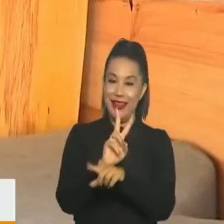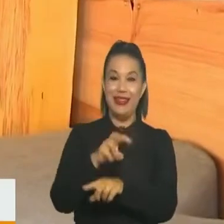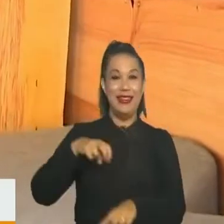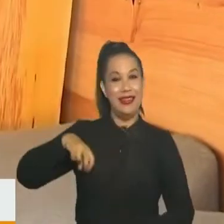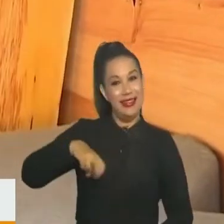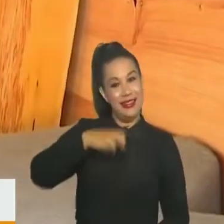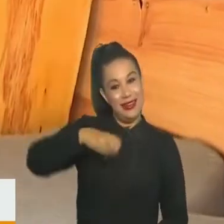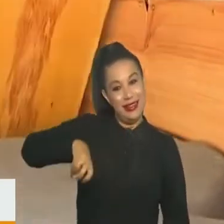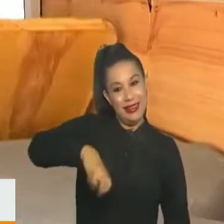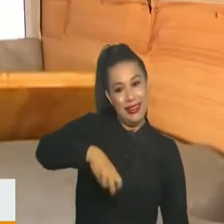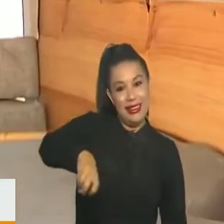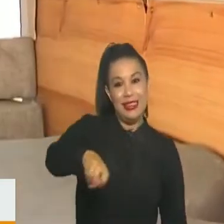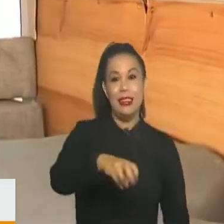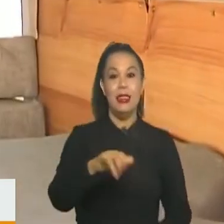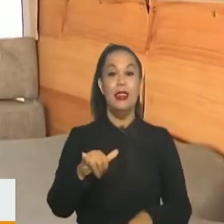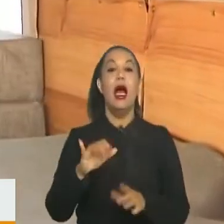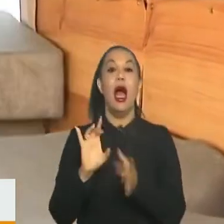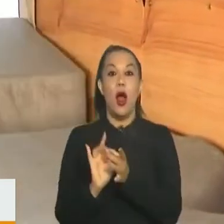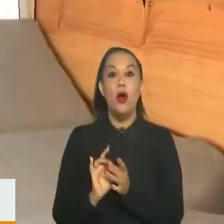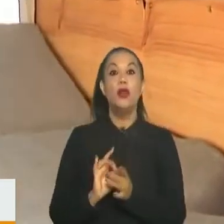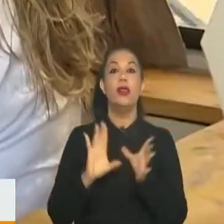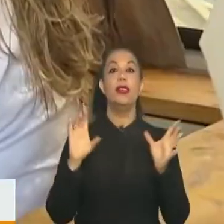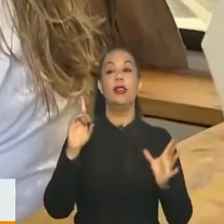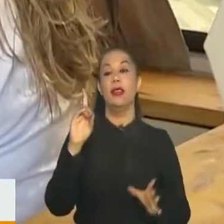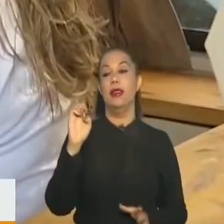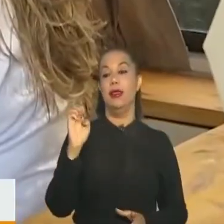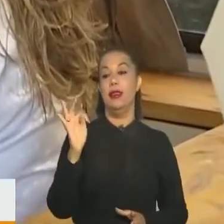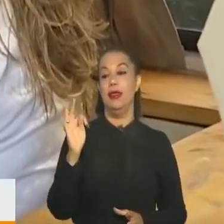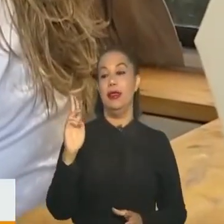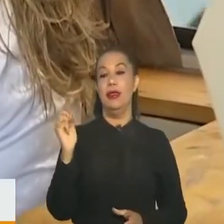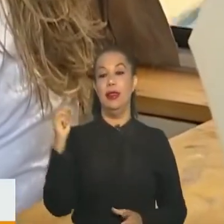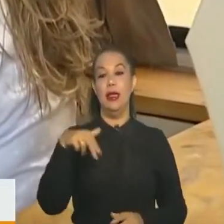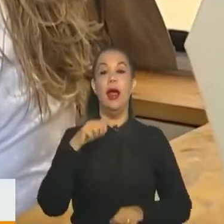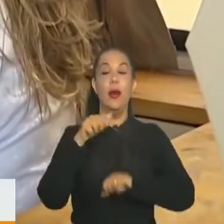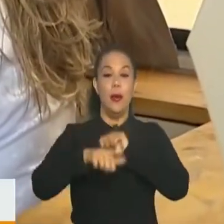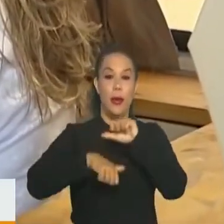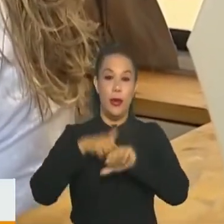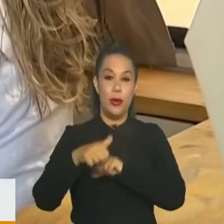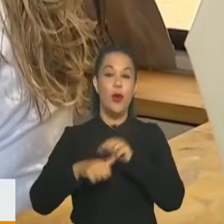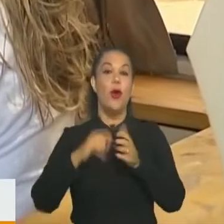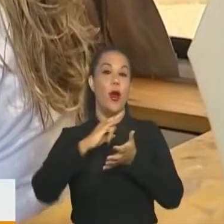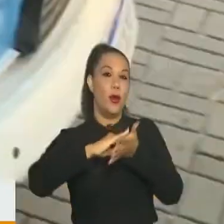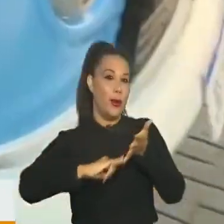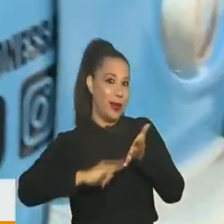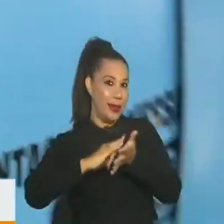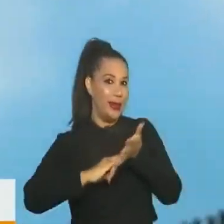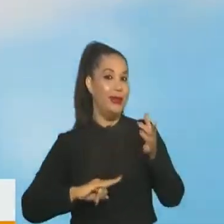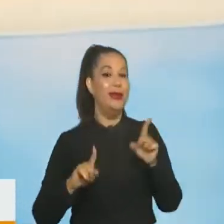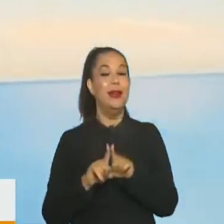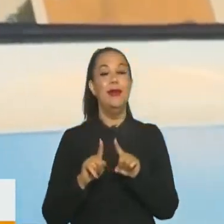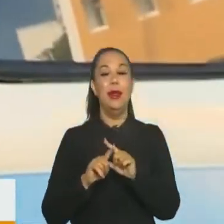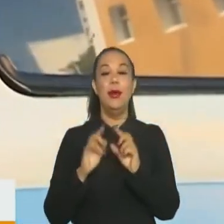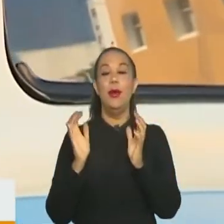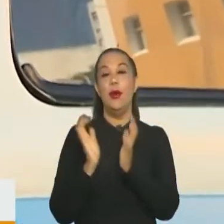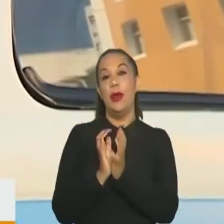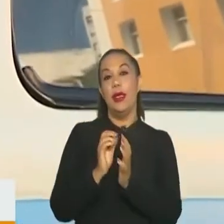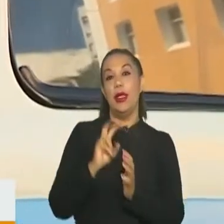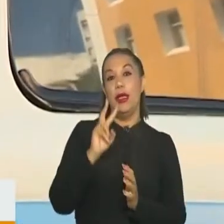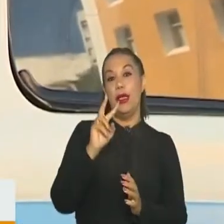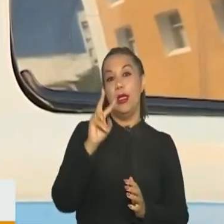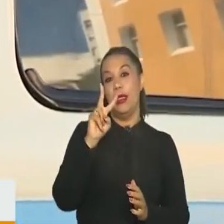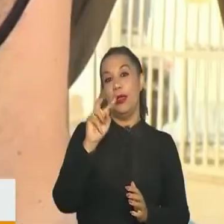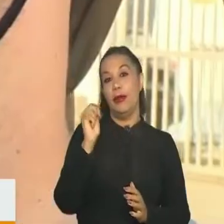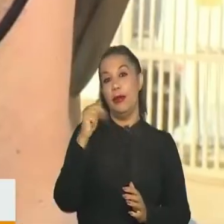o veículo precisou de autorização do Detran e sofreu alterações na documentação. A categoria mudou de van